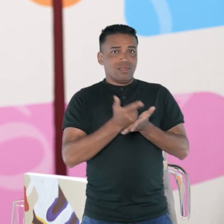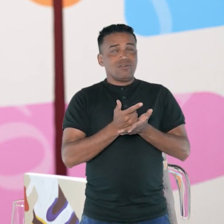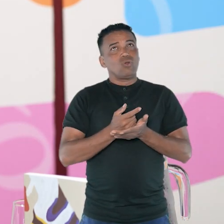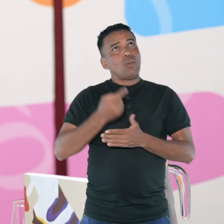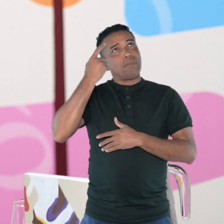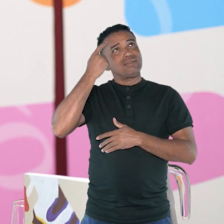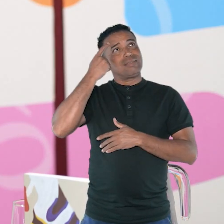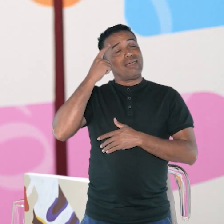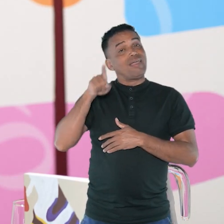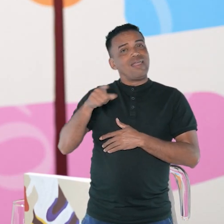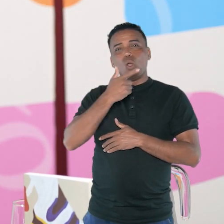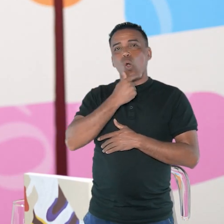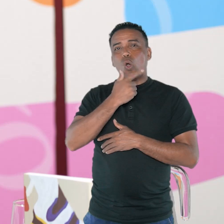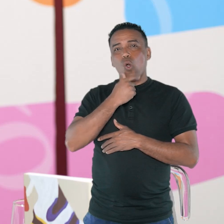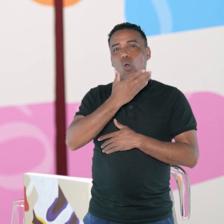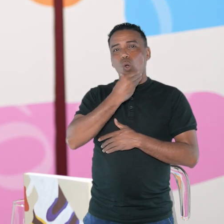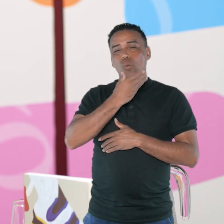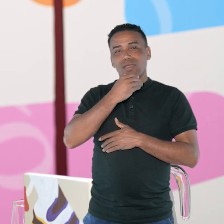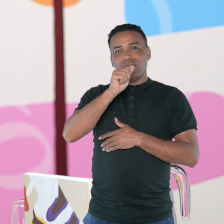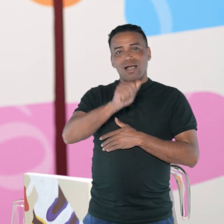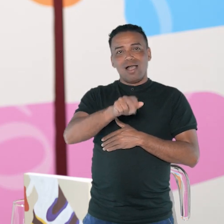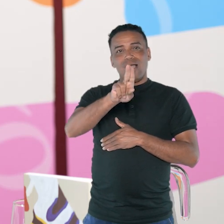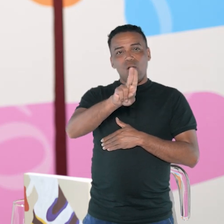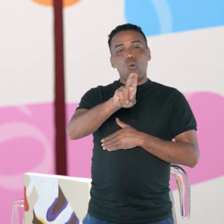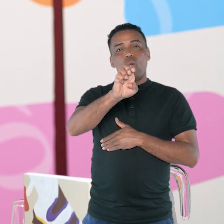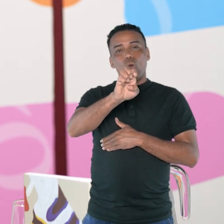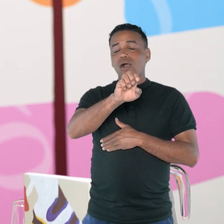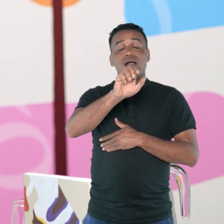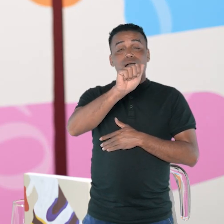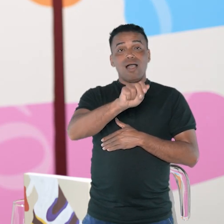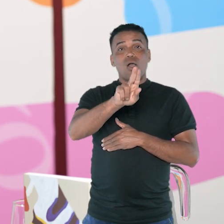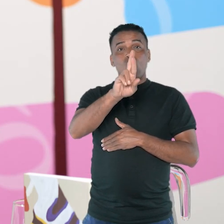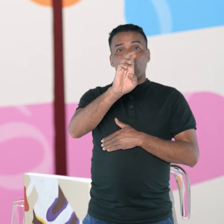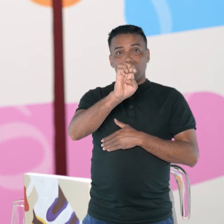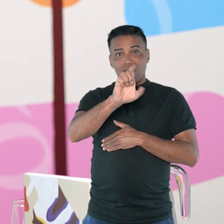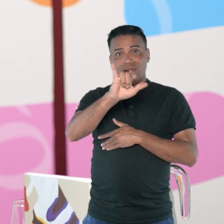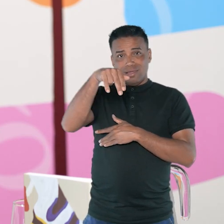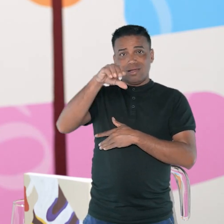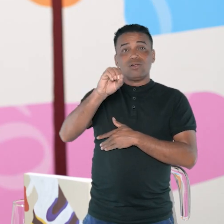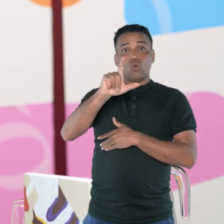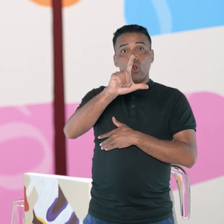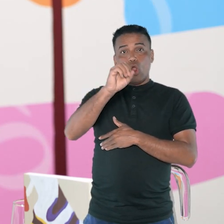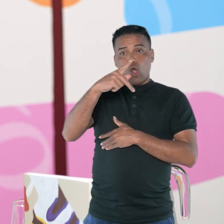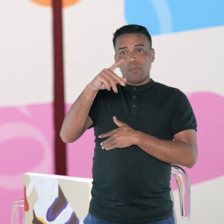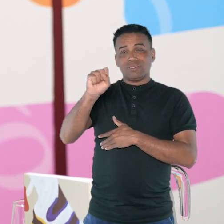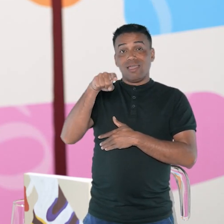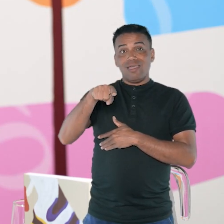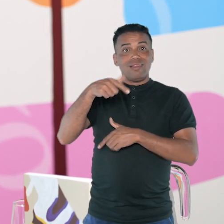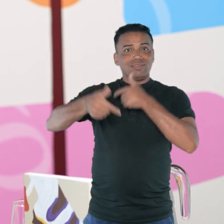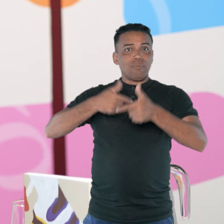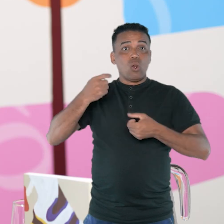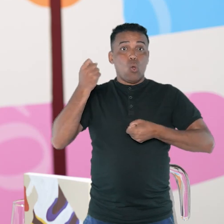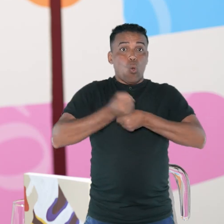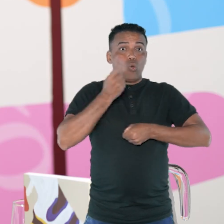Aureliano Lopes na mente, porque ele foi uma das pessoas, né, que trabalhou na construção de Brasília. E ele contava nas visitas